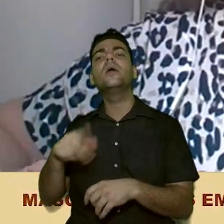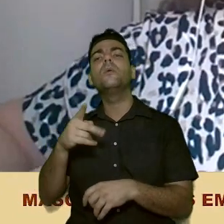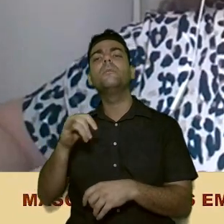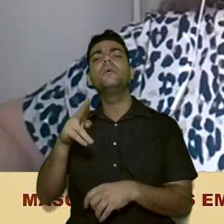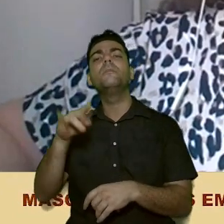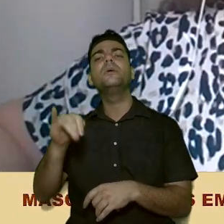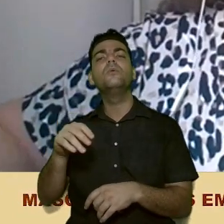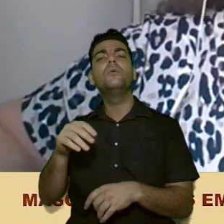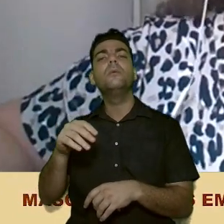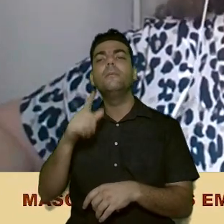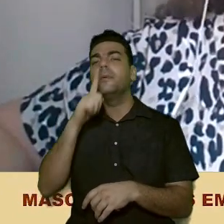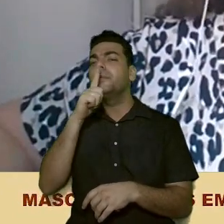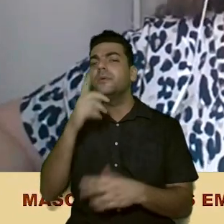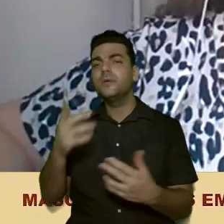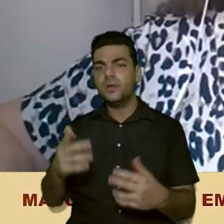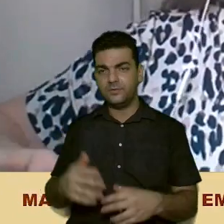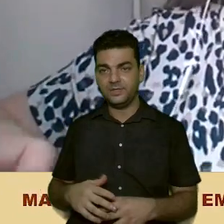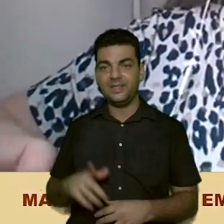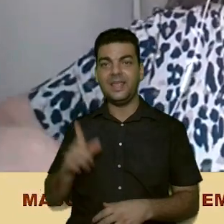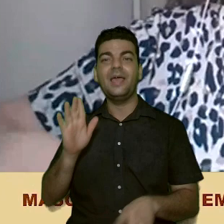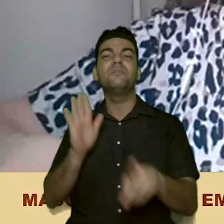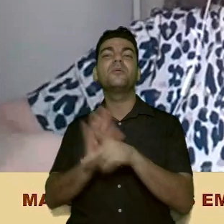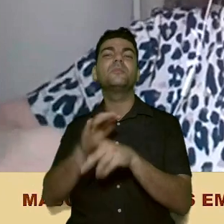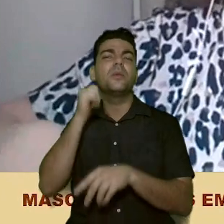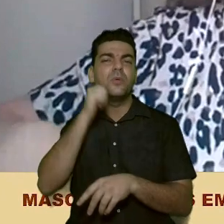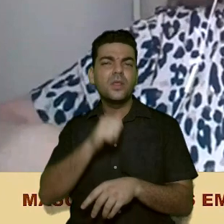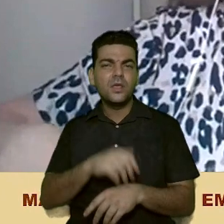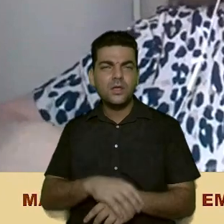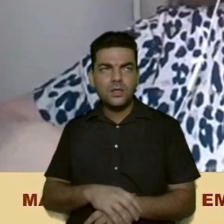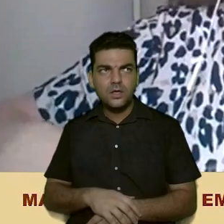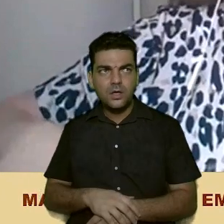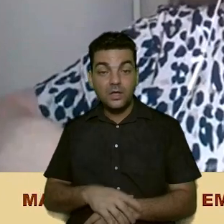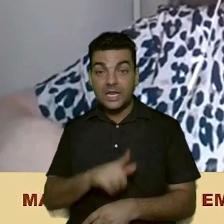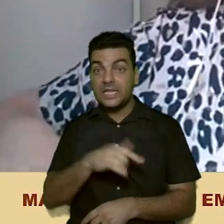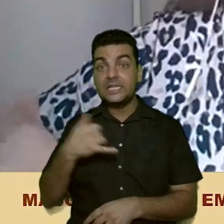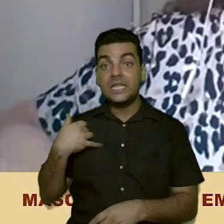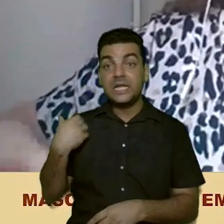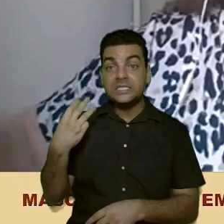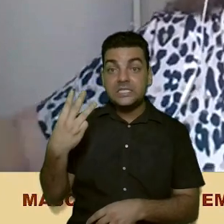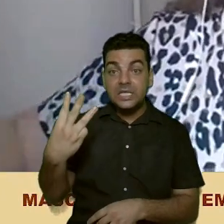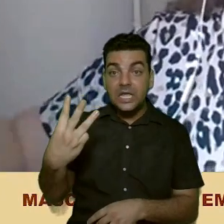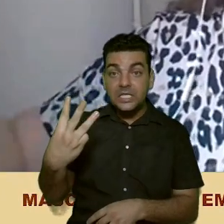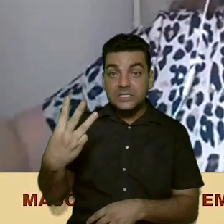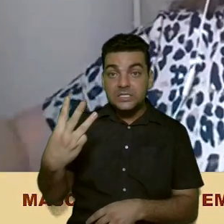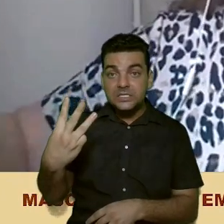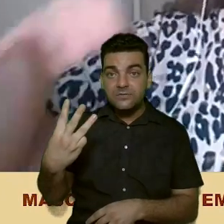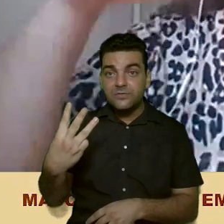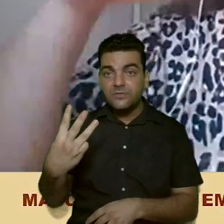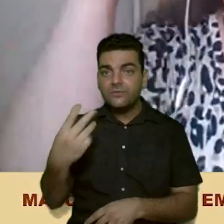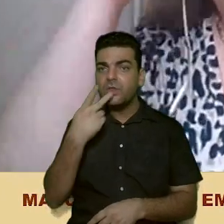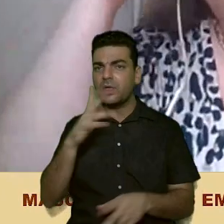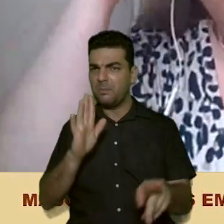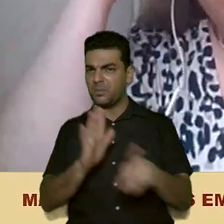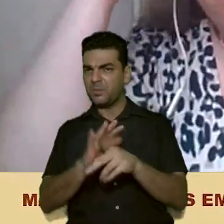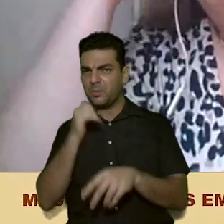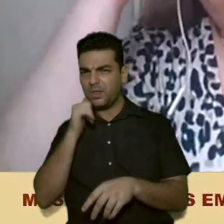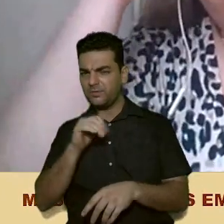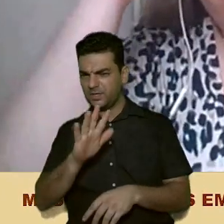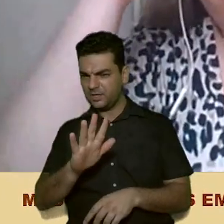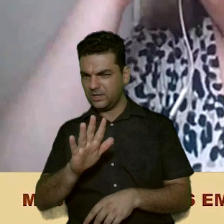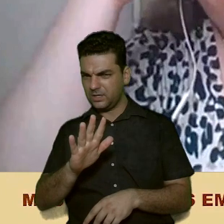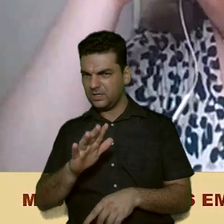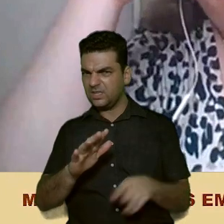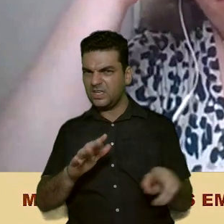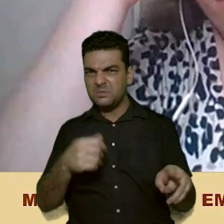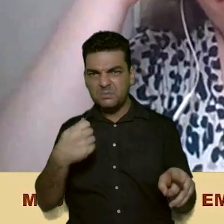piu-piu? De quem é? Aí o menininho, das meninas. Menino com 3 anos de idade. E aí o cara falou, ô pai, tá um pouco cedo